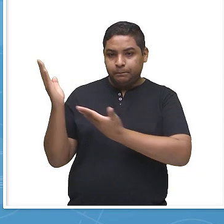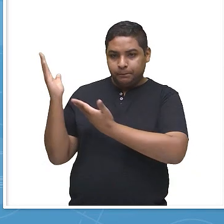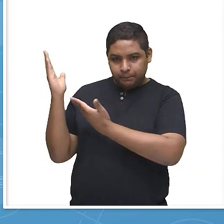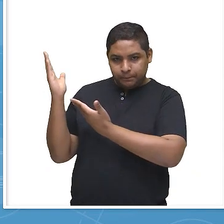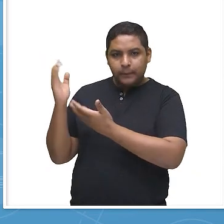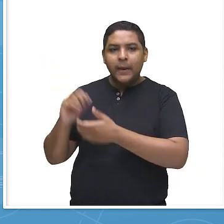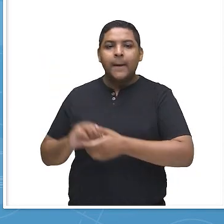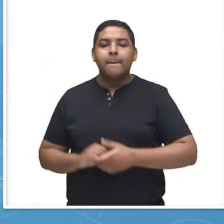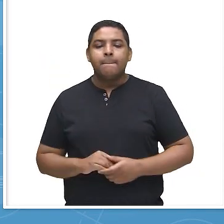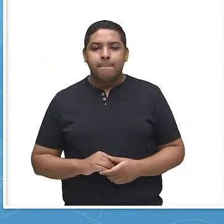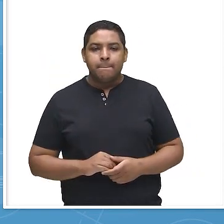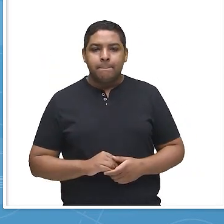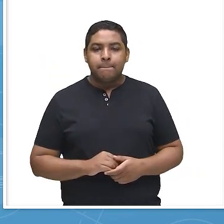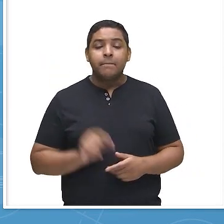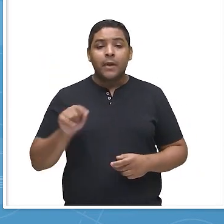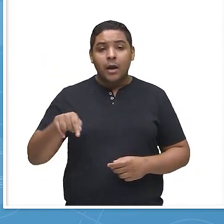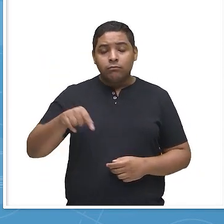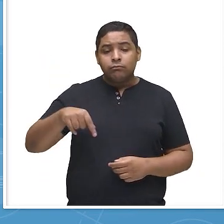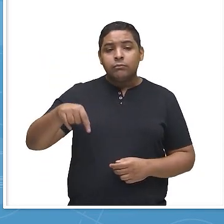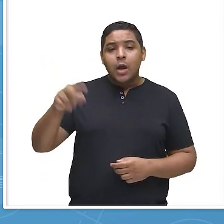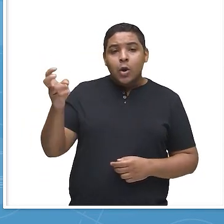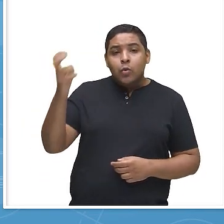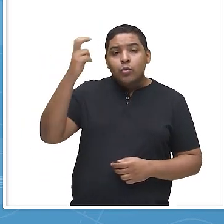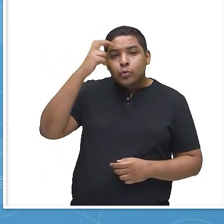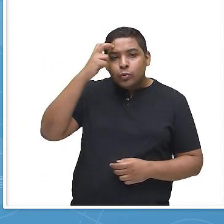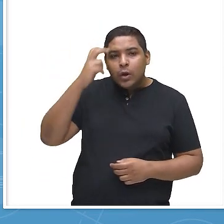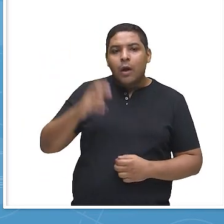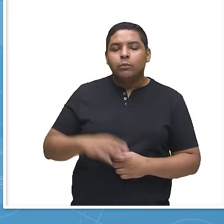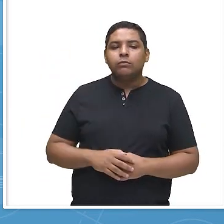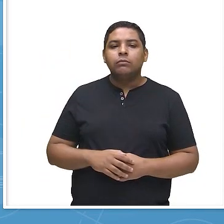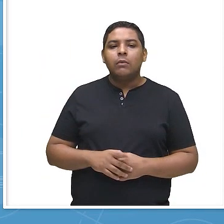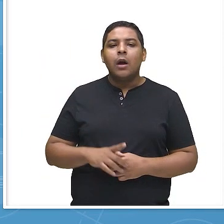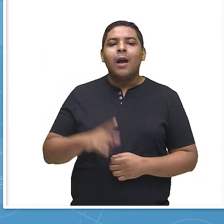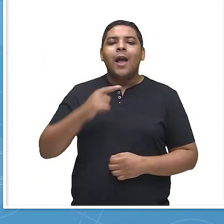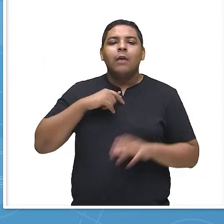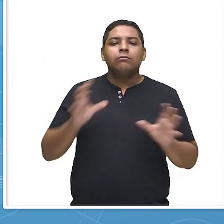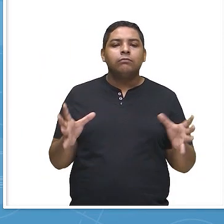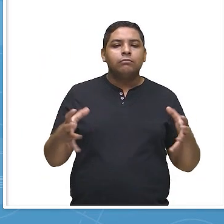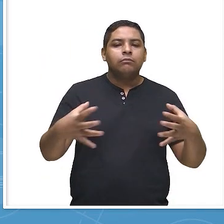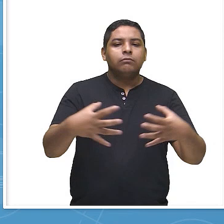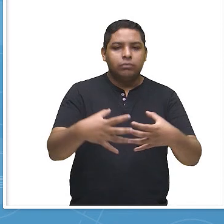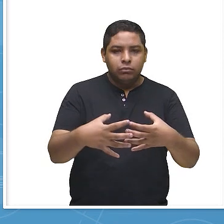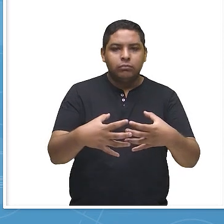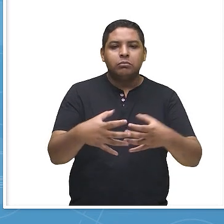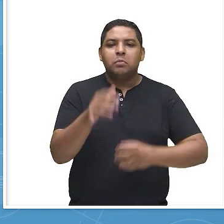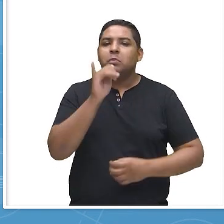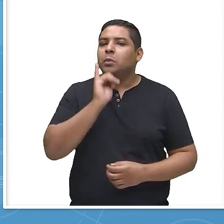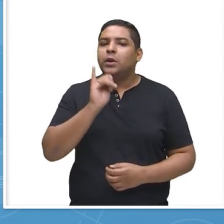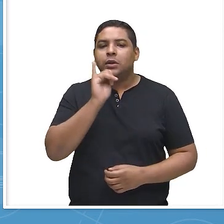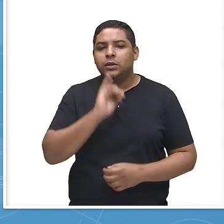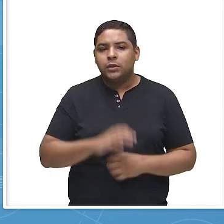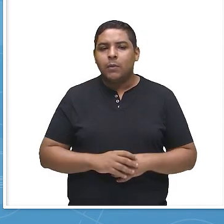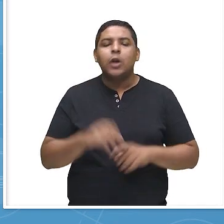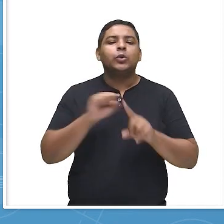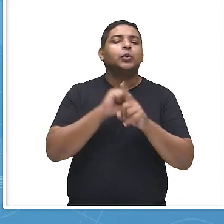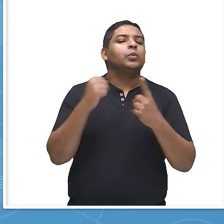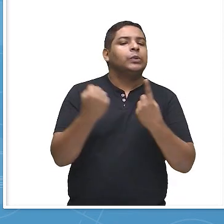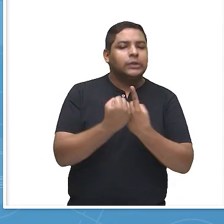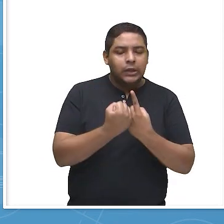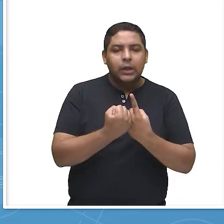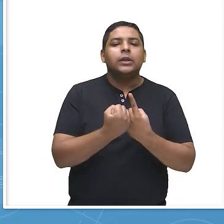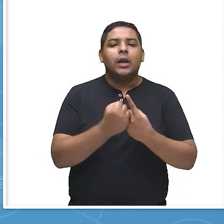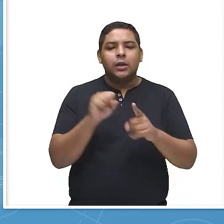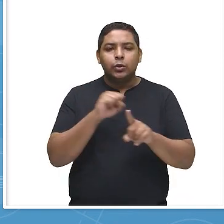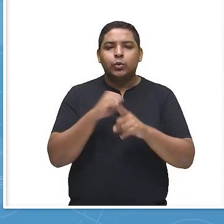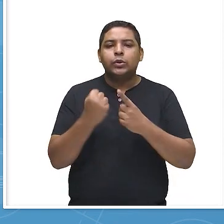cultural, é fruto da ação das coletividades, tá? A ação da sociedade, a ação